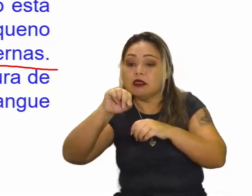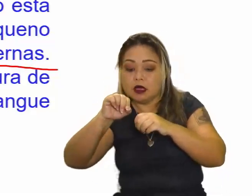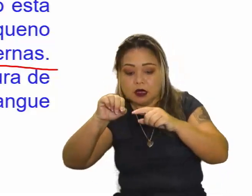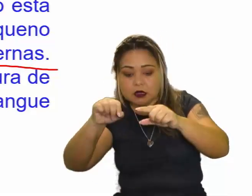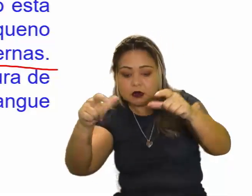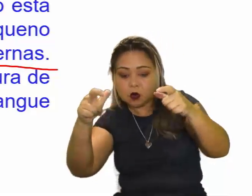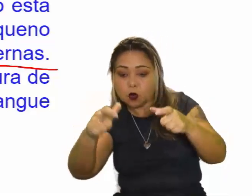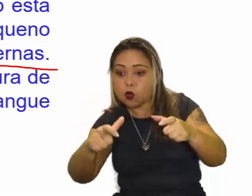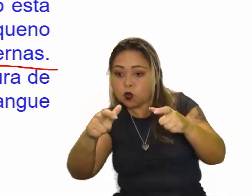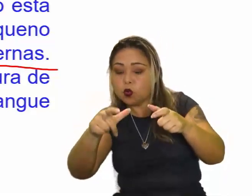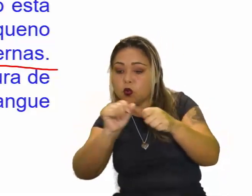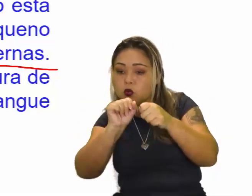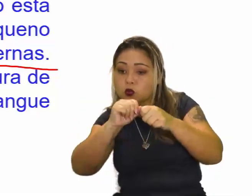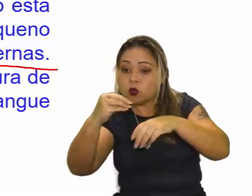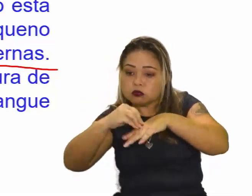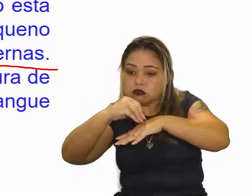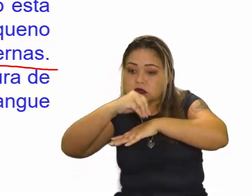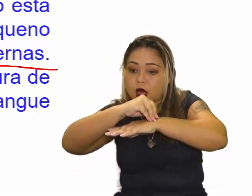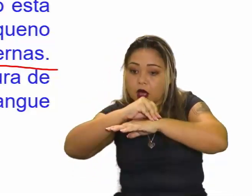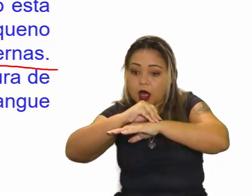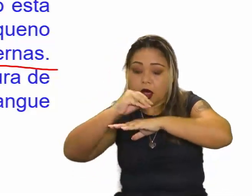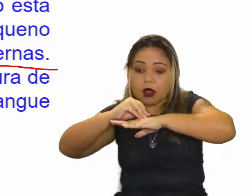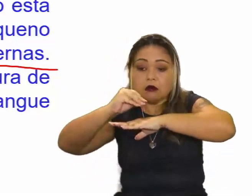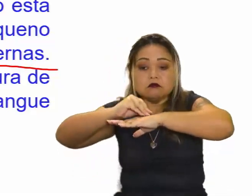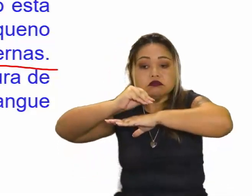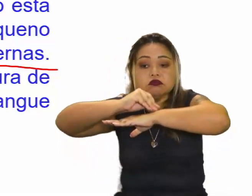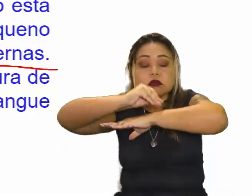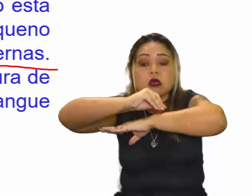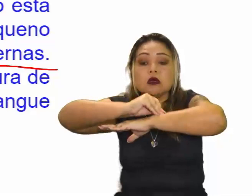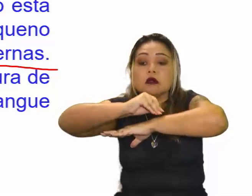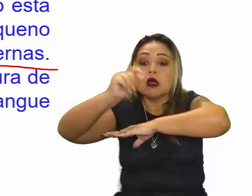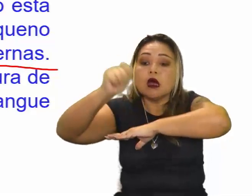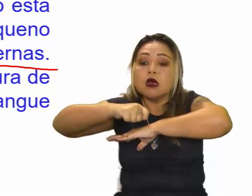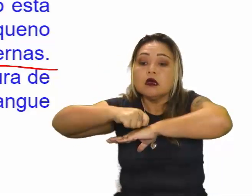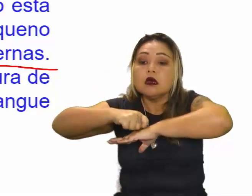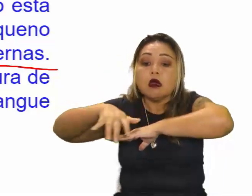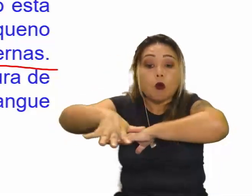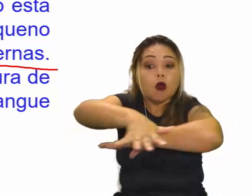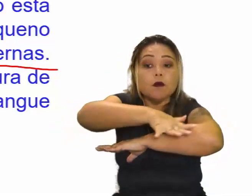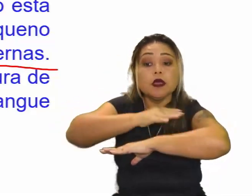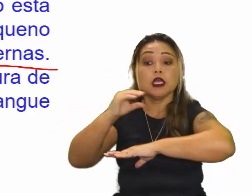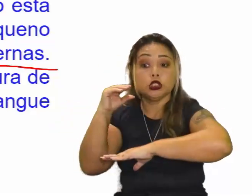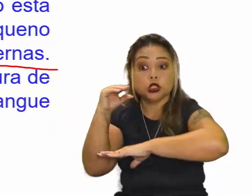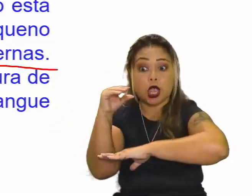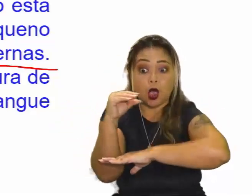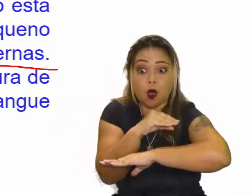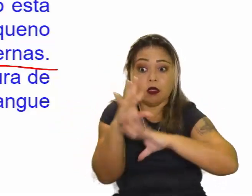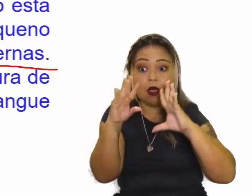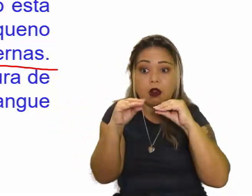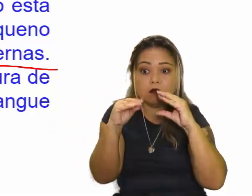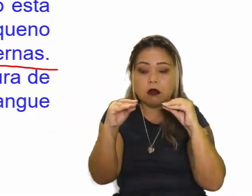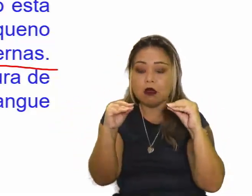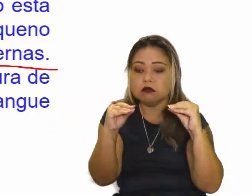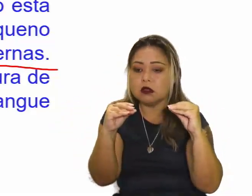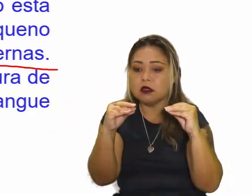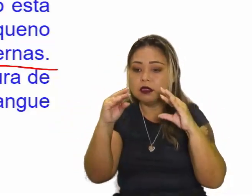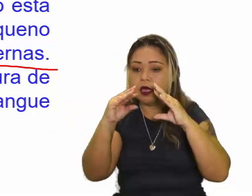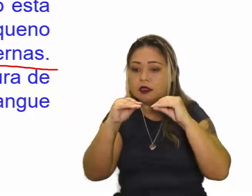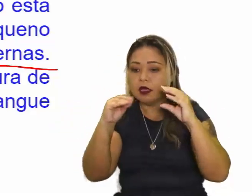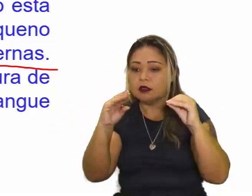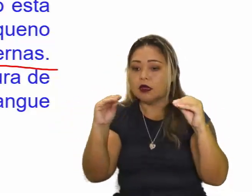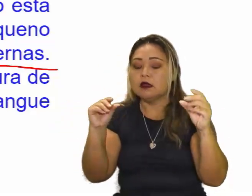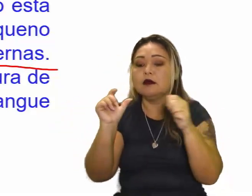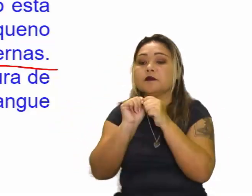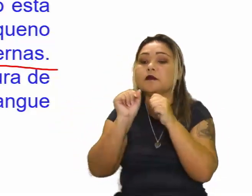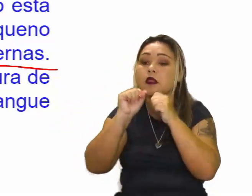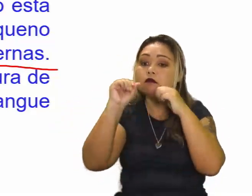tem que ter uma estrutura, seja que possibilite um ambiente quente, um ambiente úmido, para que ela